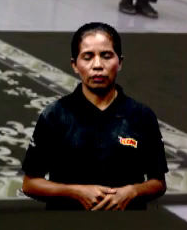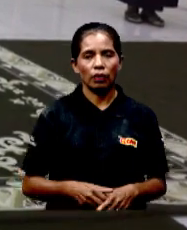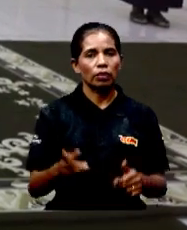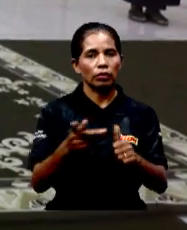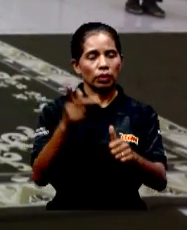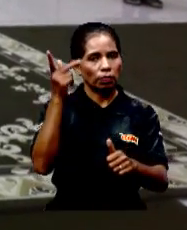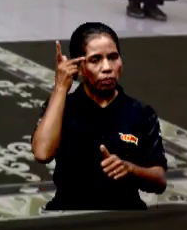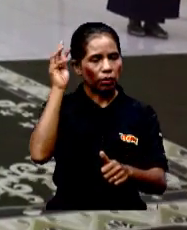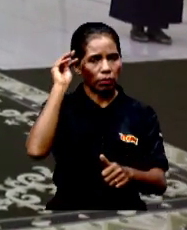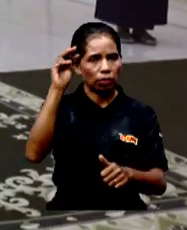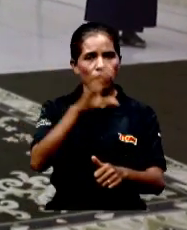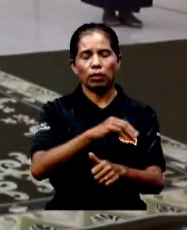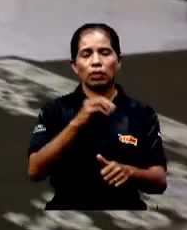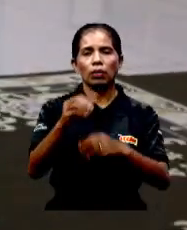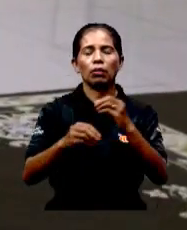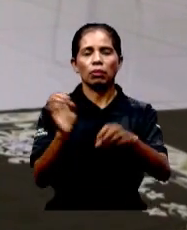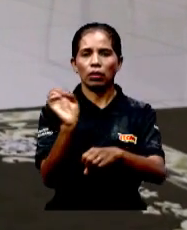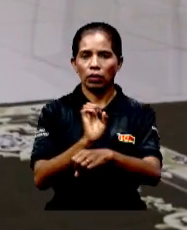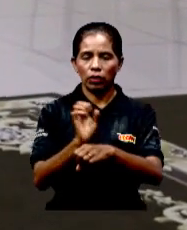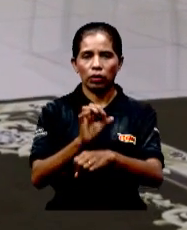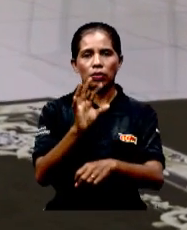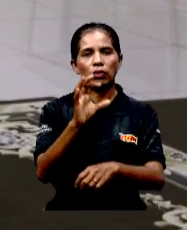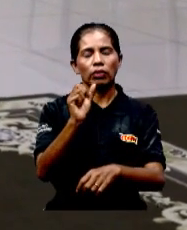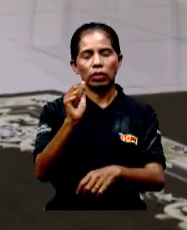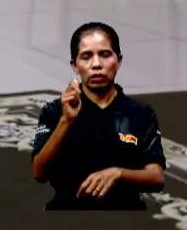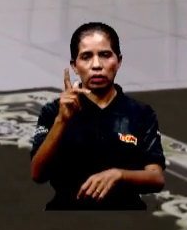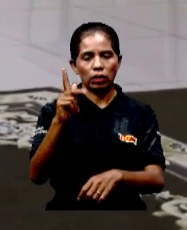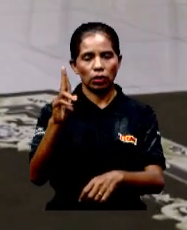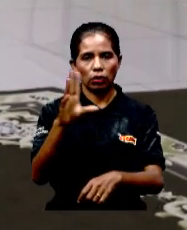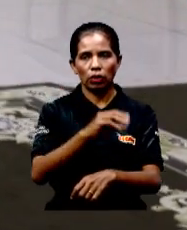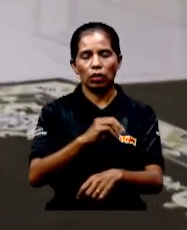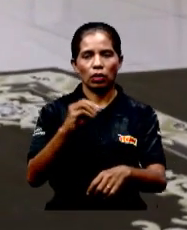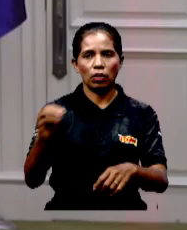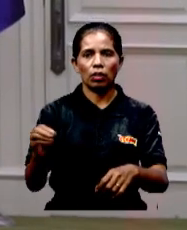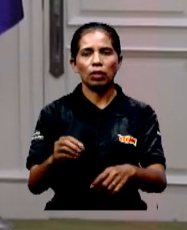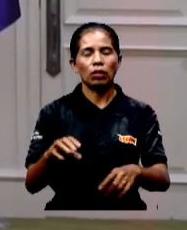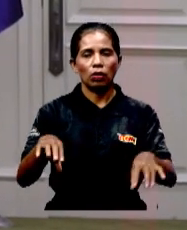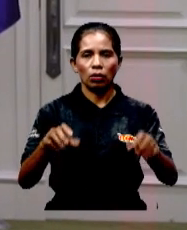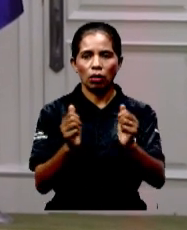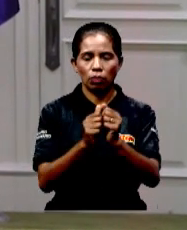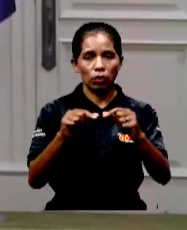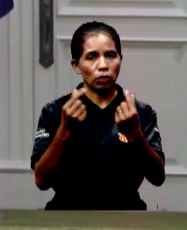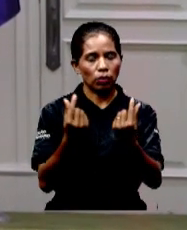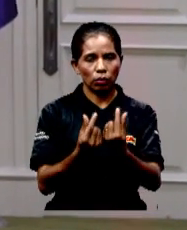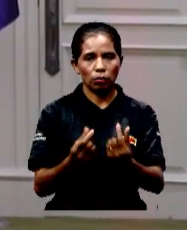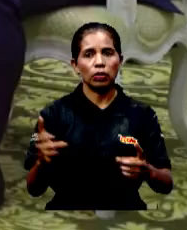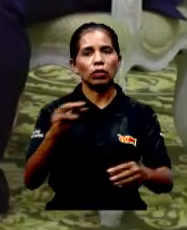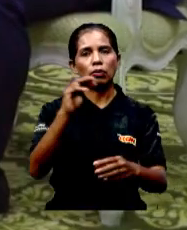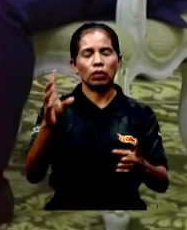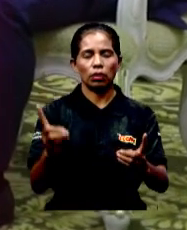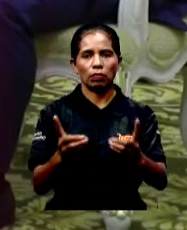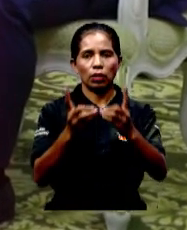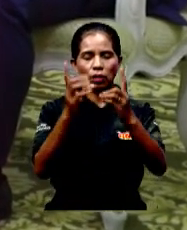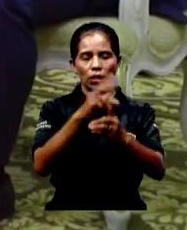Vice-primeiro-ministro, no ministro coordenador assunto econômico, Francisco Calboadilain, a delegação na segunda semana em Hassoro Mal, o